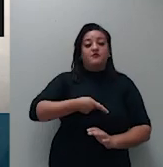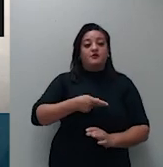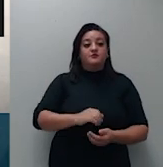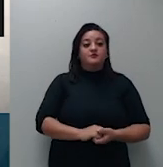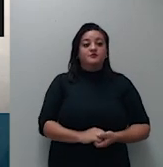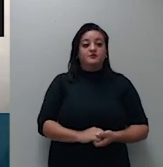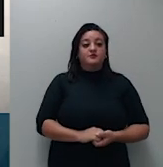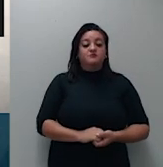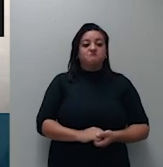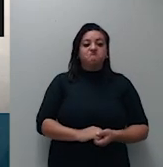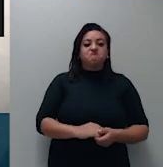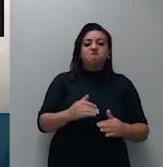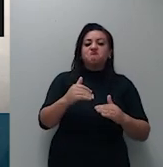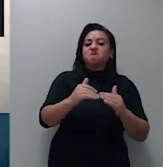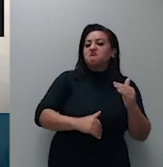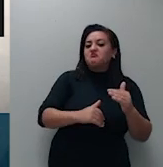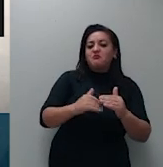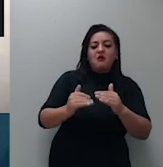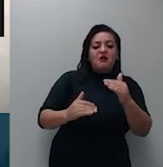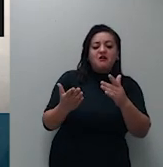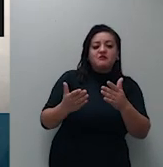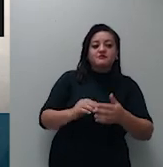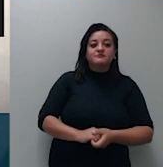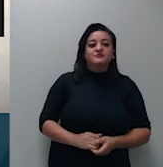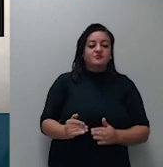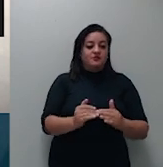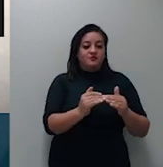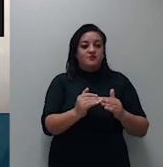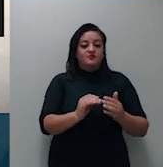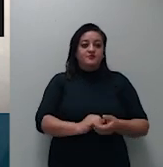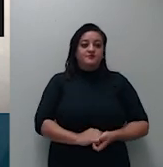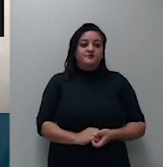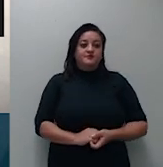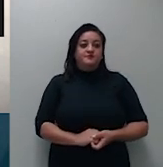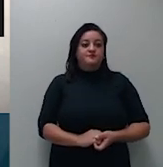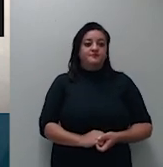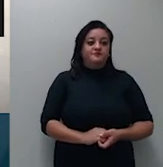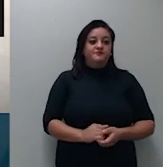privado alguma divergência no